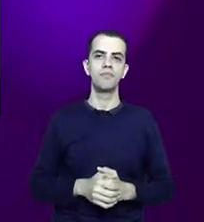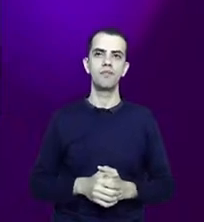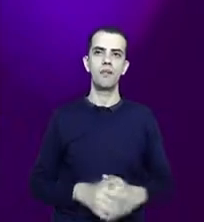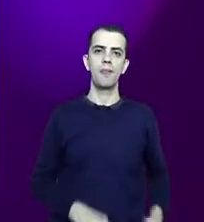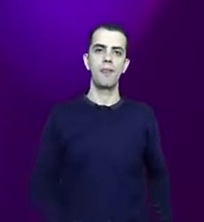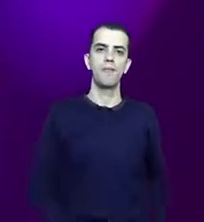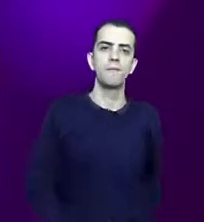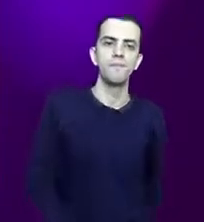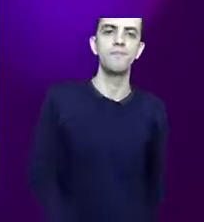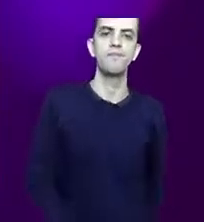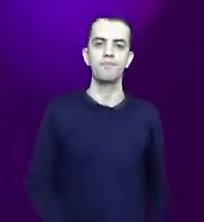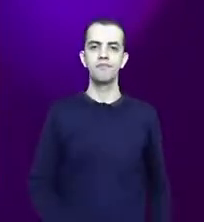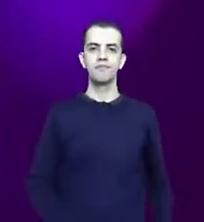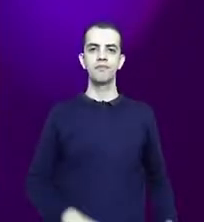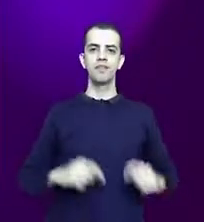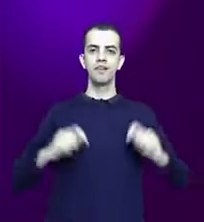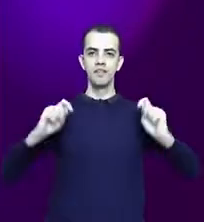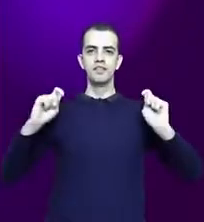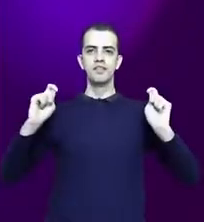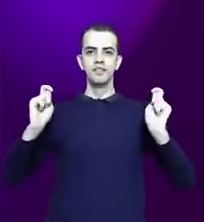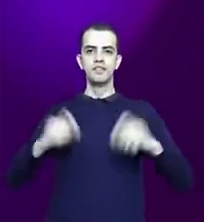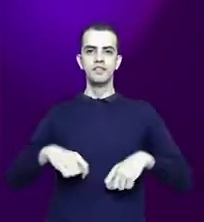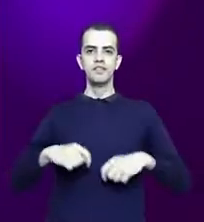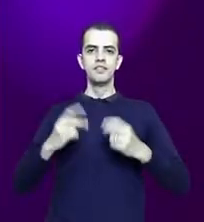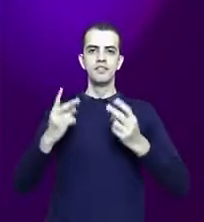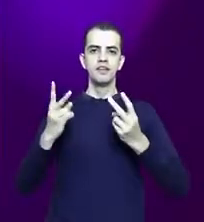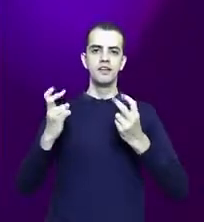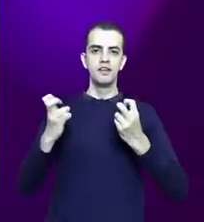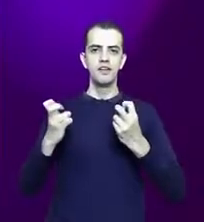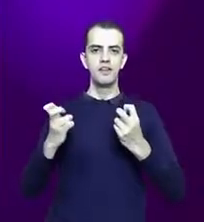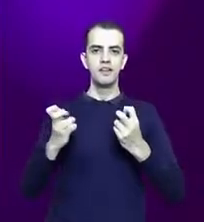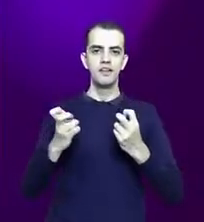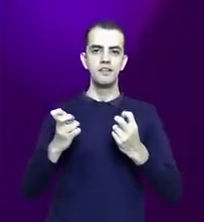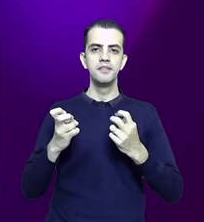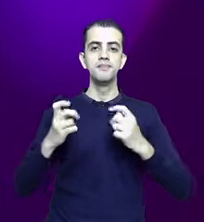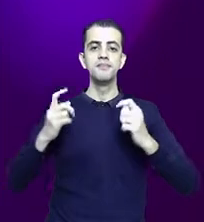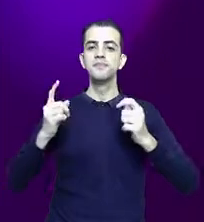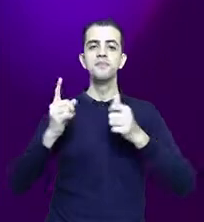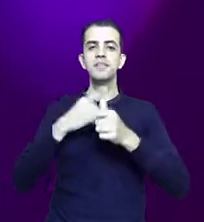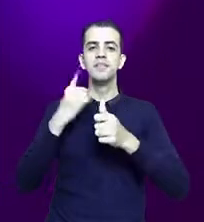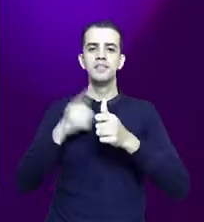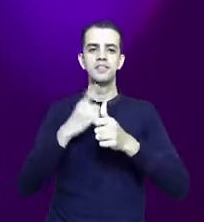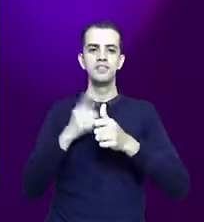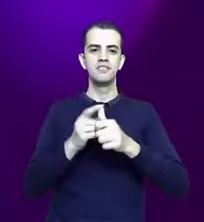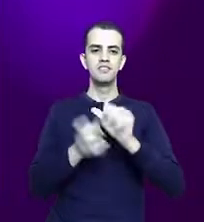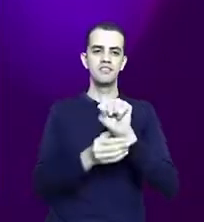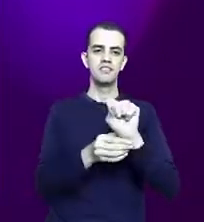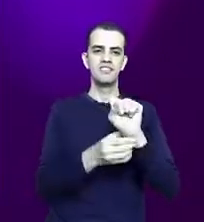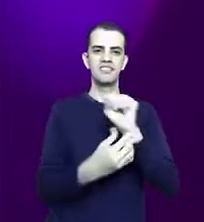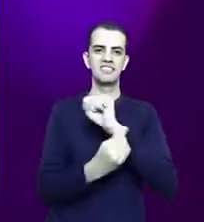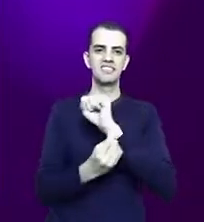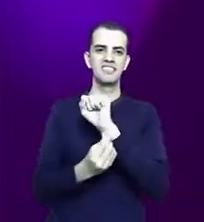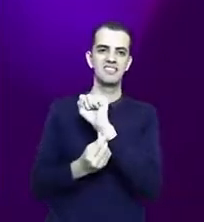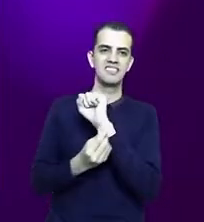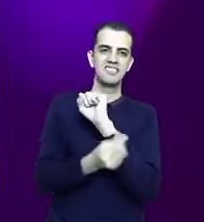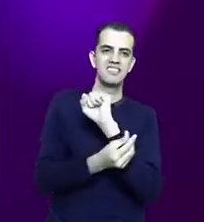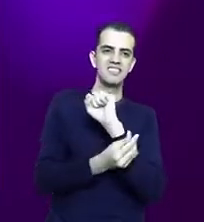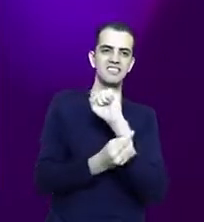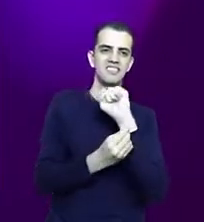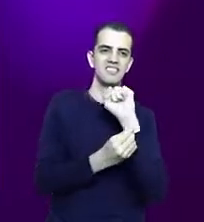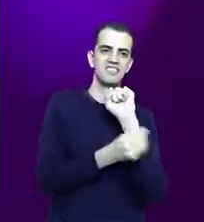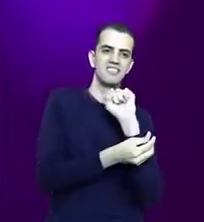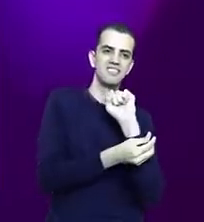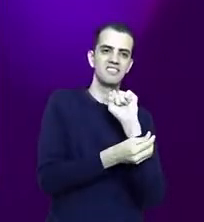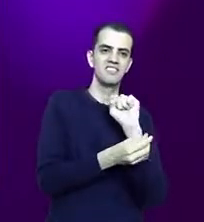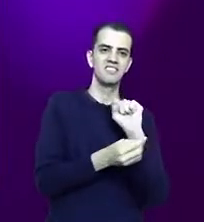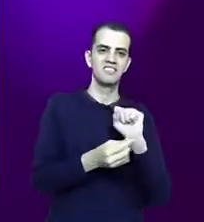A gente consegue observar, né? Primeiro, uma posição em desvio radial do rádio, né? Então, radiografia de um paciente